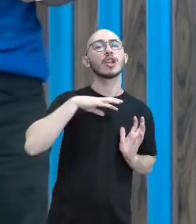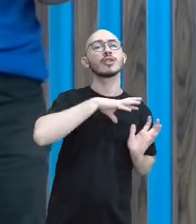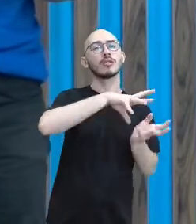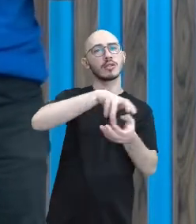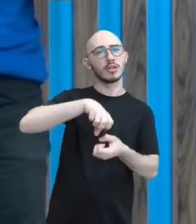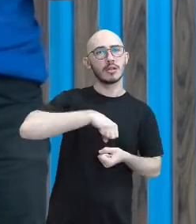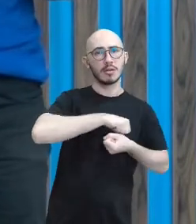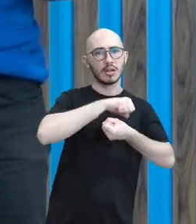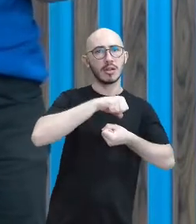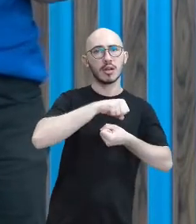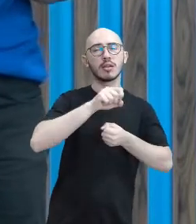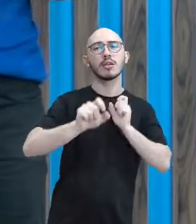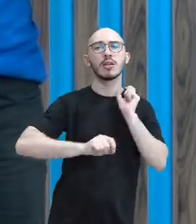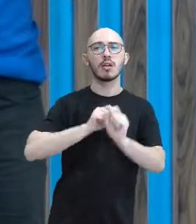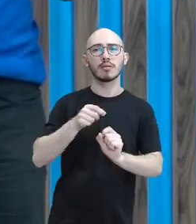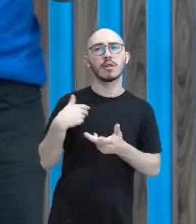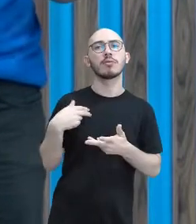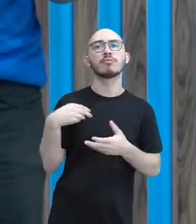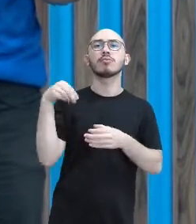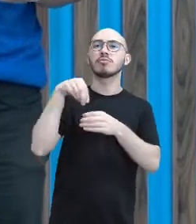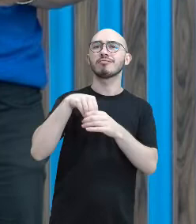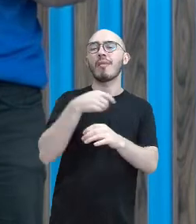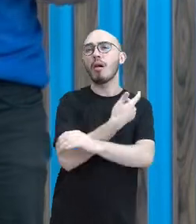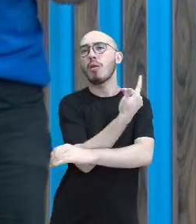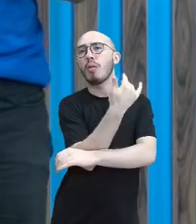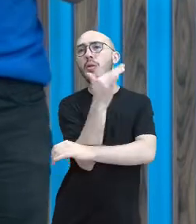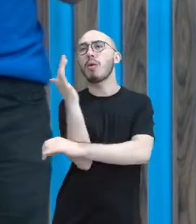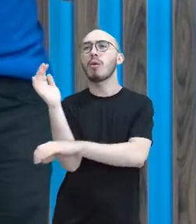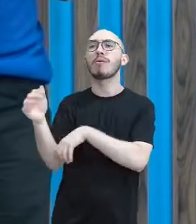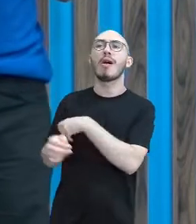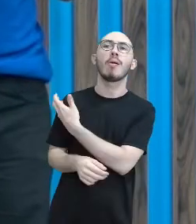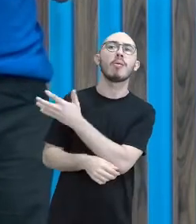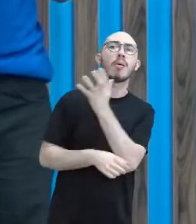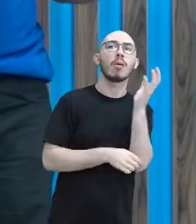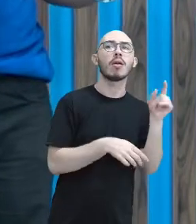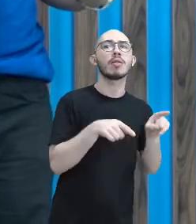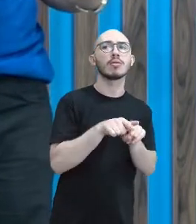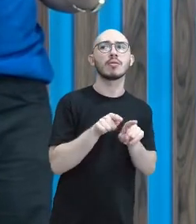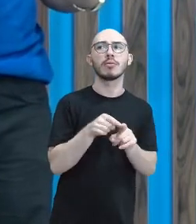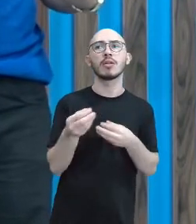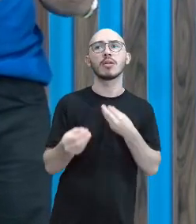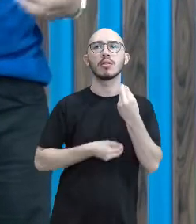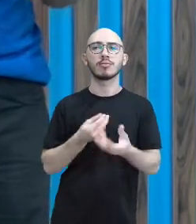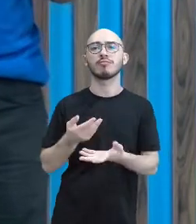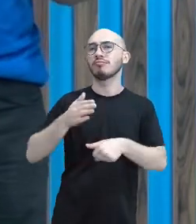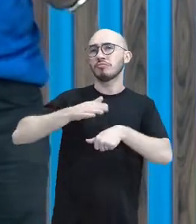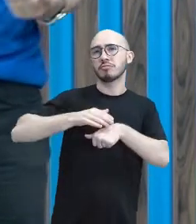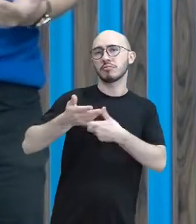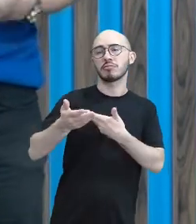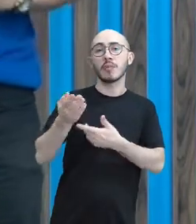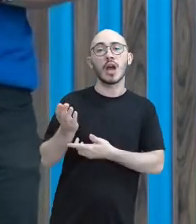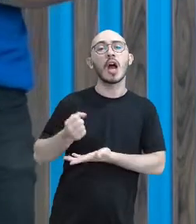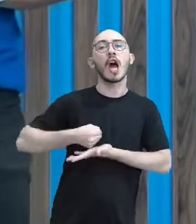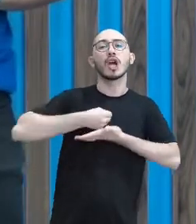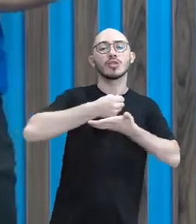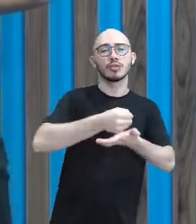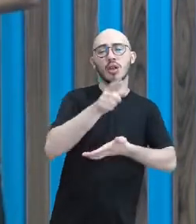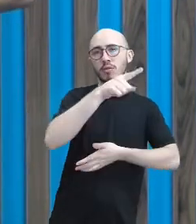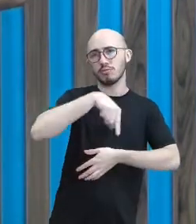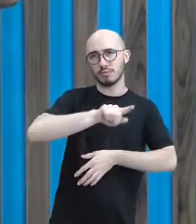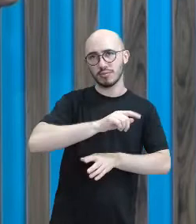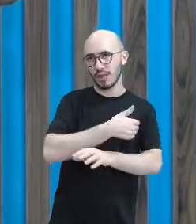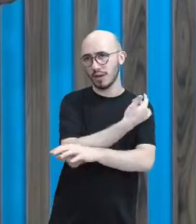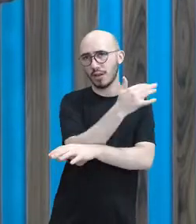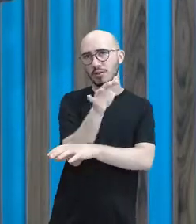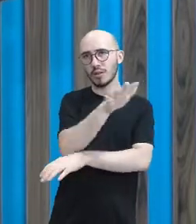porque no meio dessa natureza toda, ele ainda pega ali como ele pode para ajudar a própria natureza,